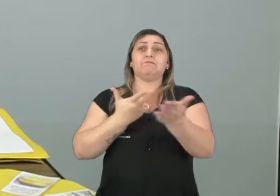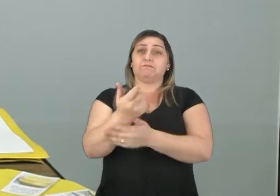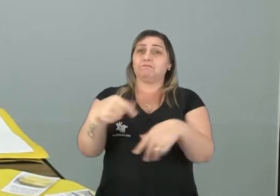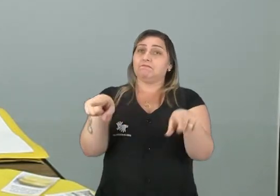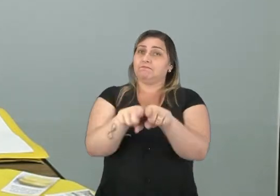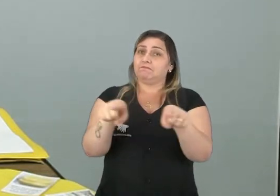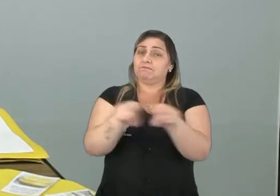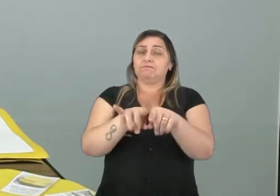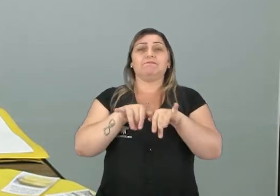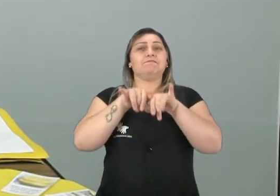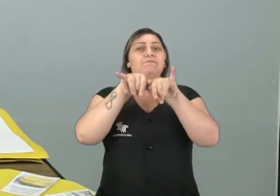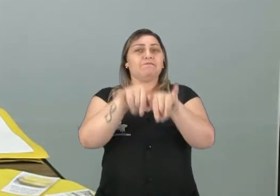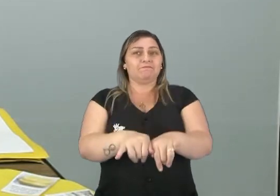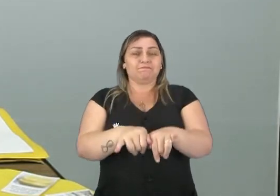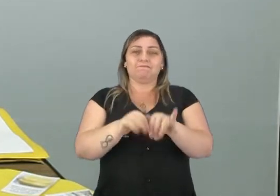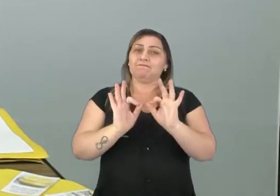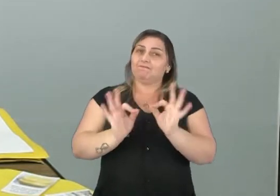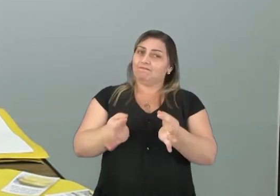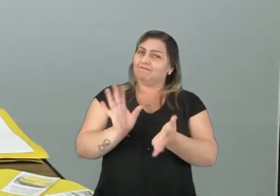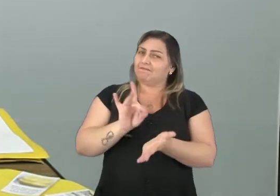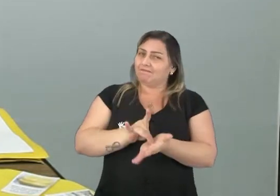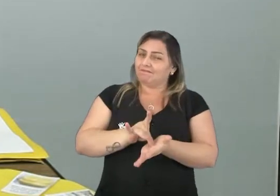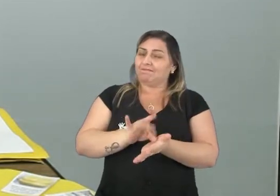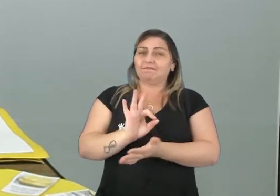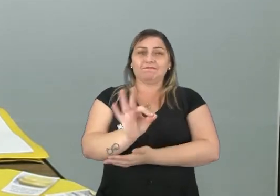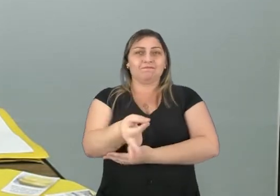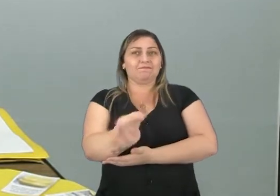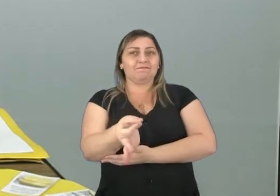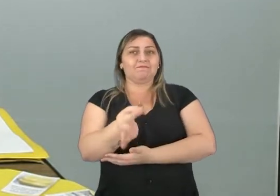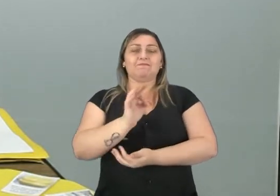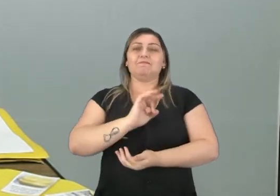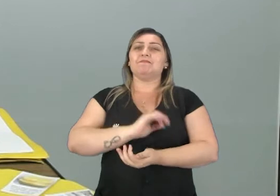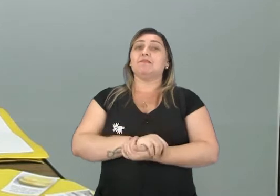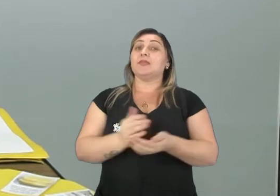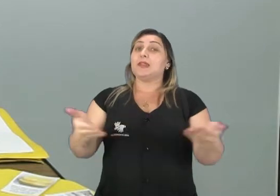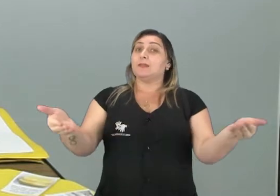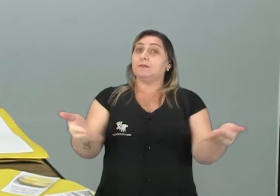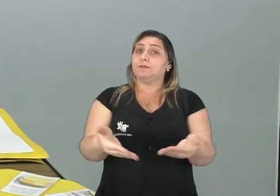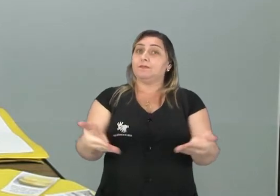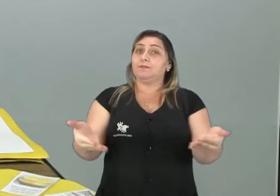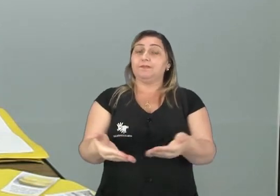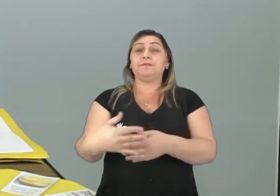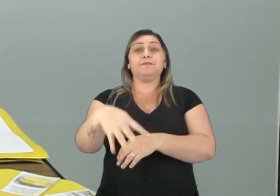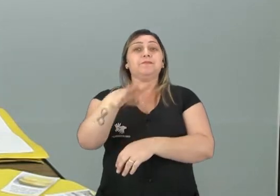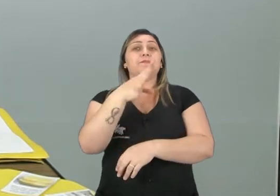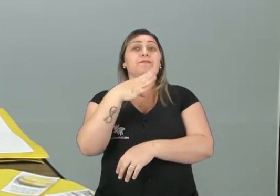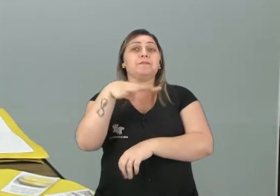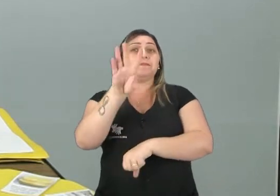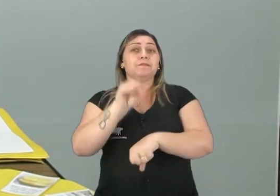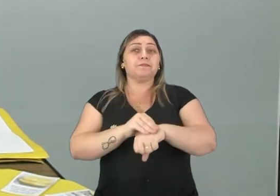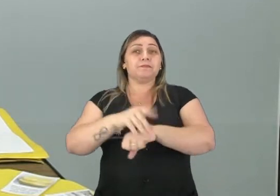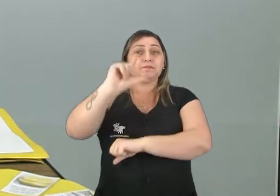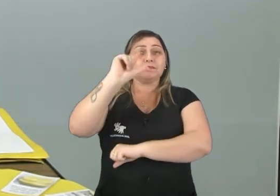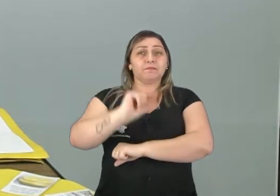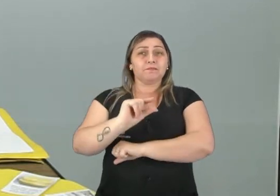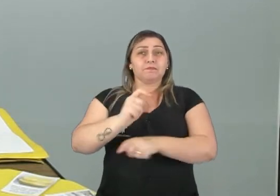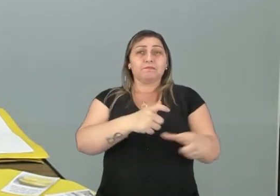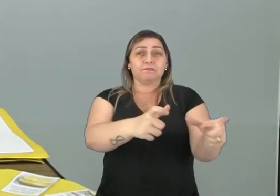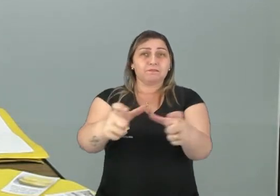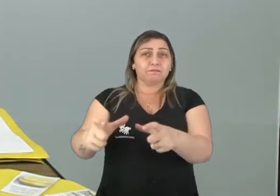também no supermercado, não é mesmo? Certo? Agora, vamos conhecer um pouquinho desse